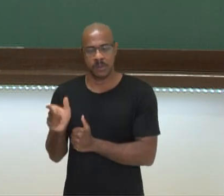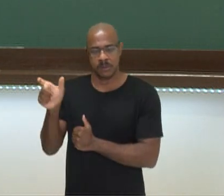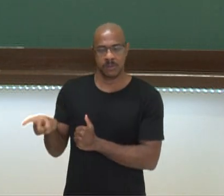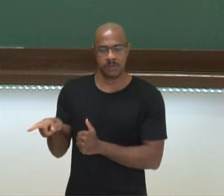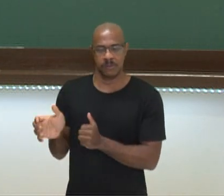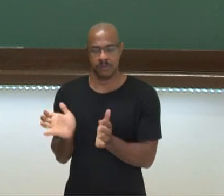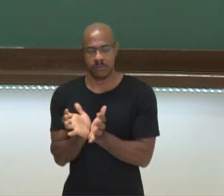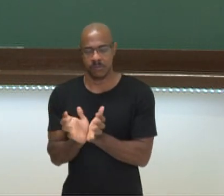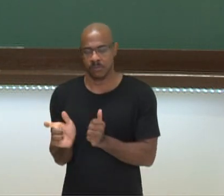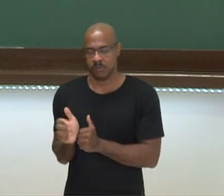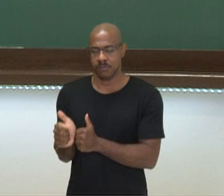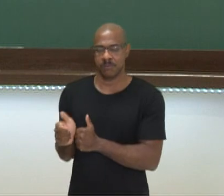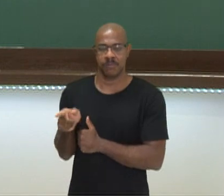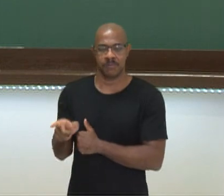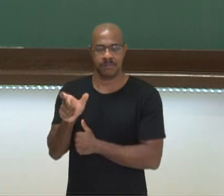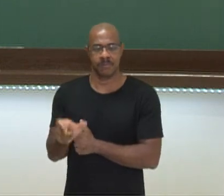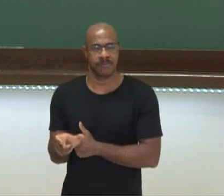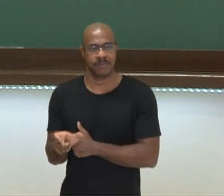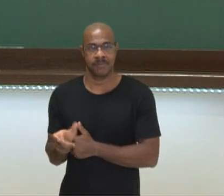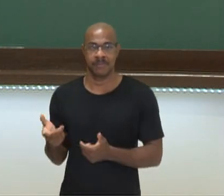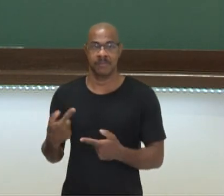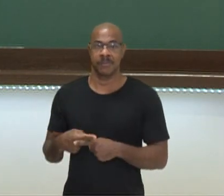seguidores? Vejamos uma sugestão.